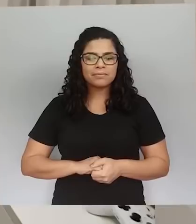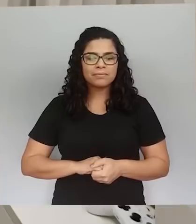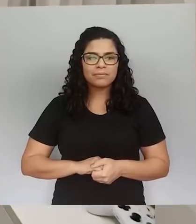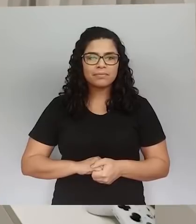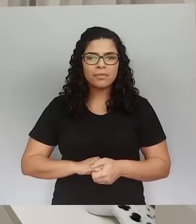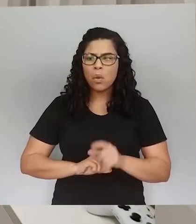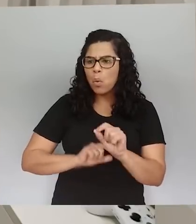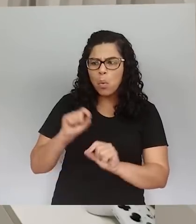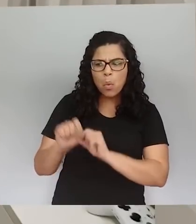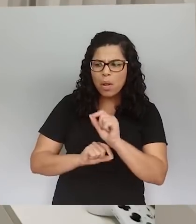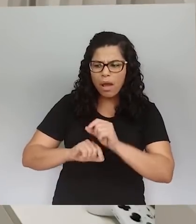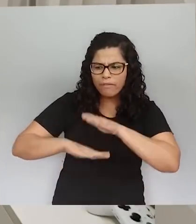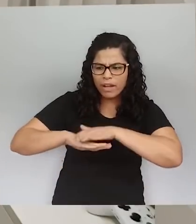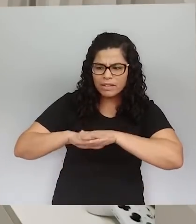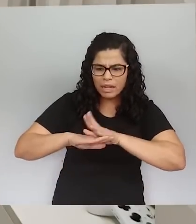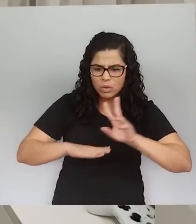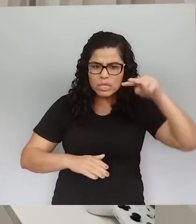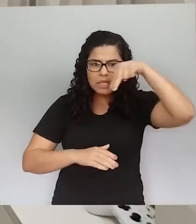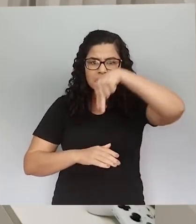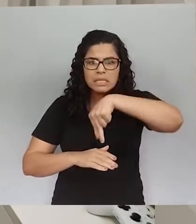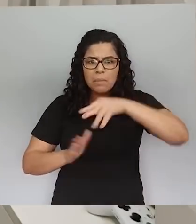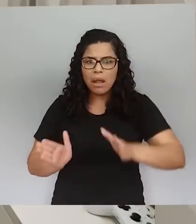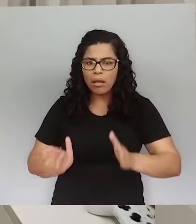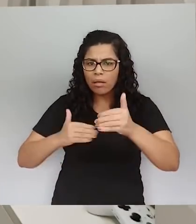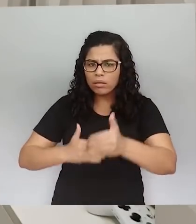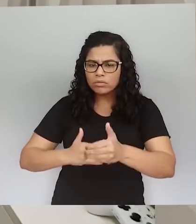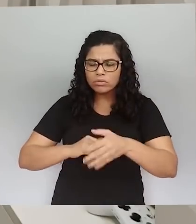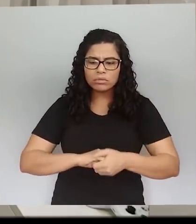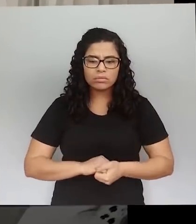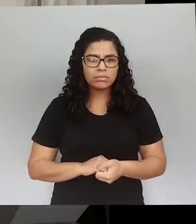O que você está fazendo em cima de uma caixa?